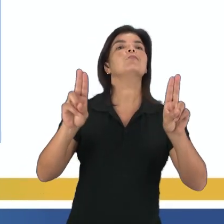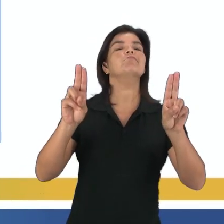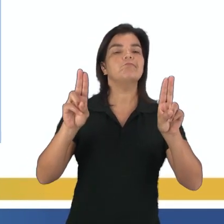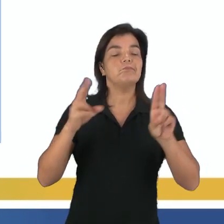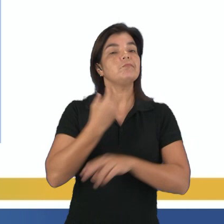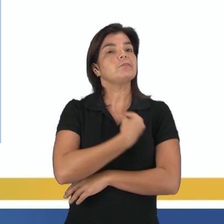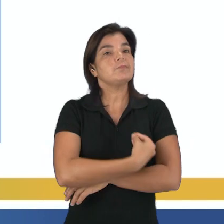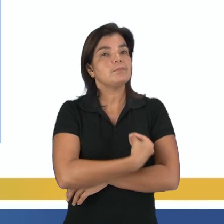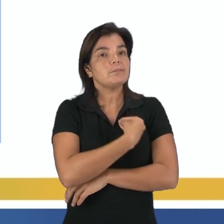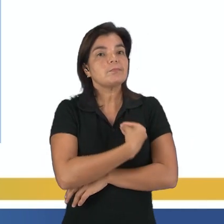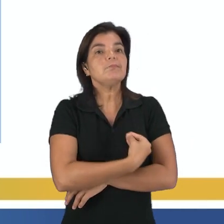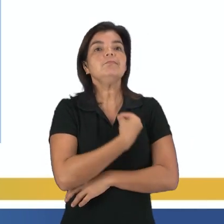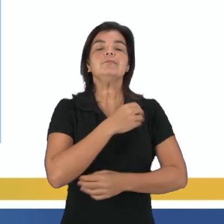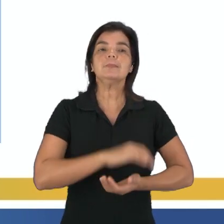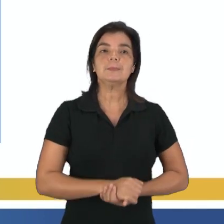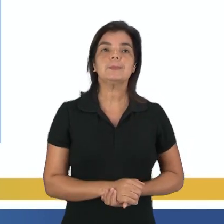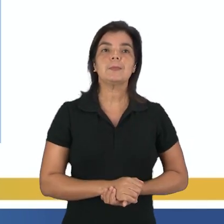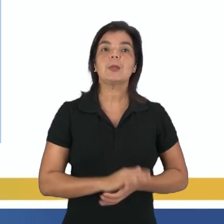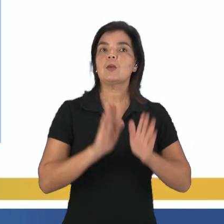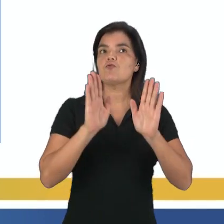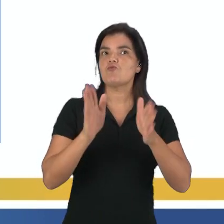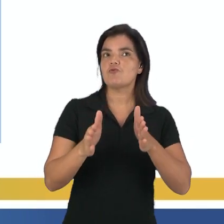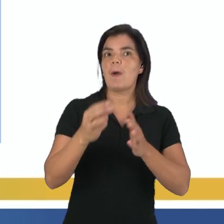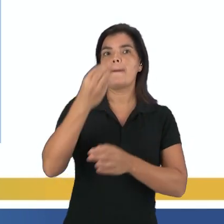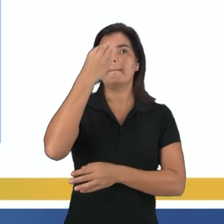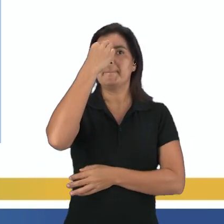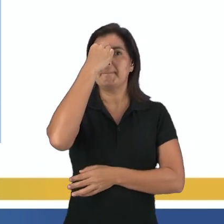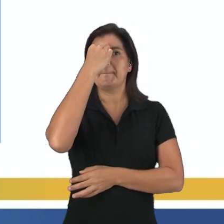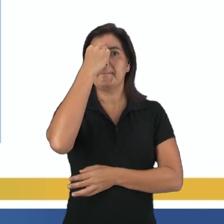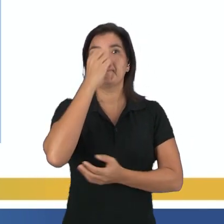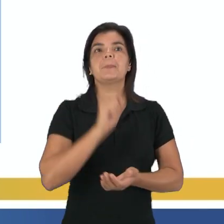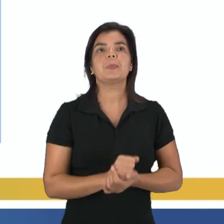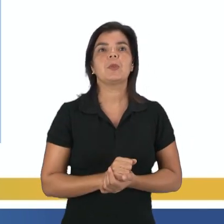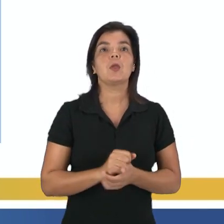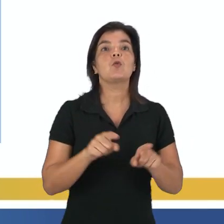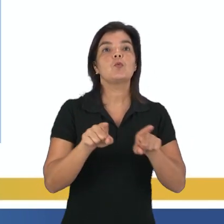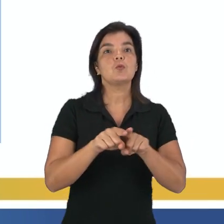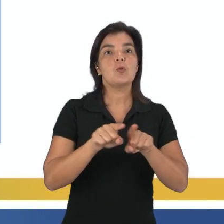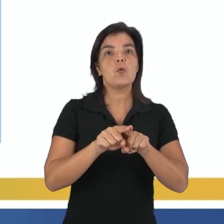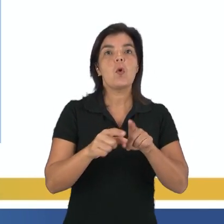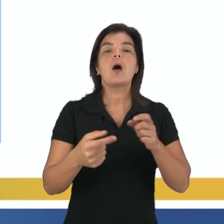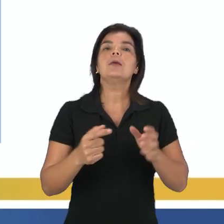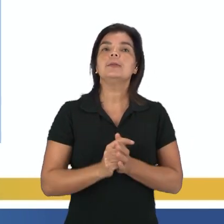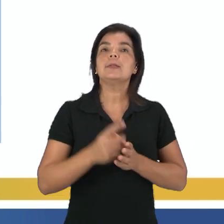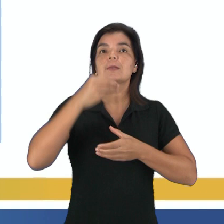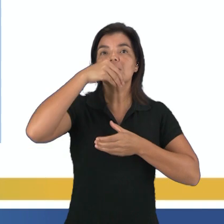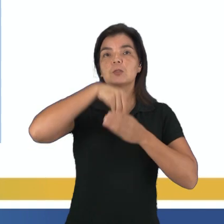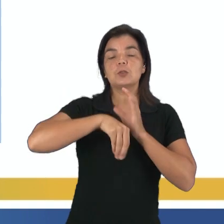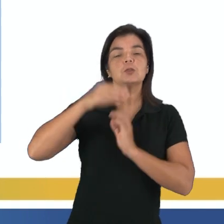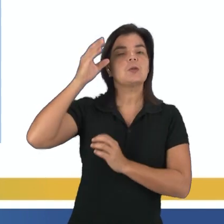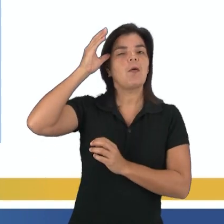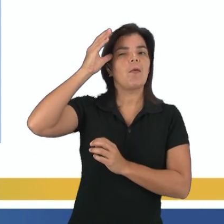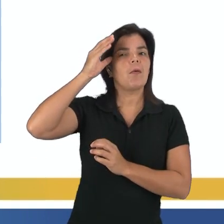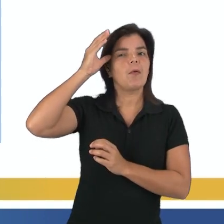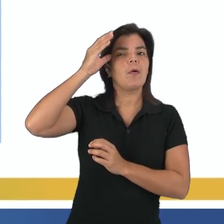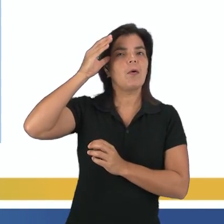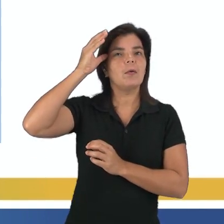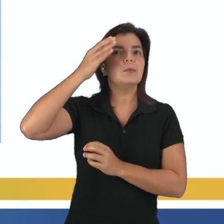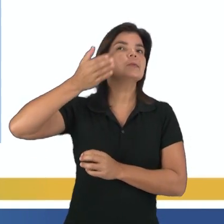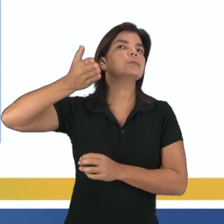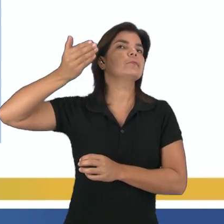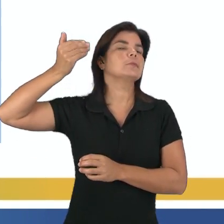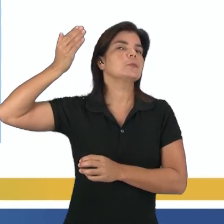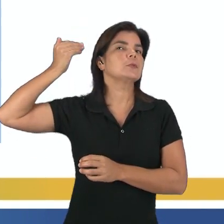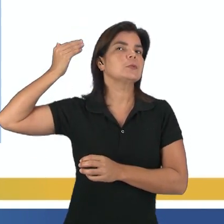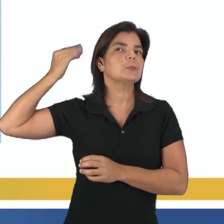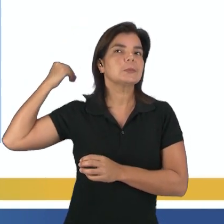estava envolvida. Já a memória é a faculdade de conservar essas lembranças, as